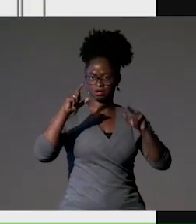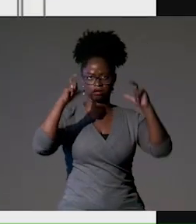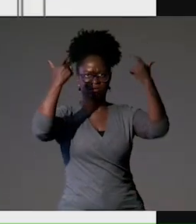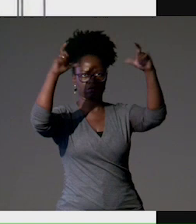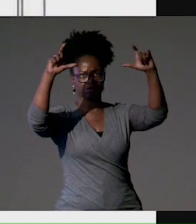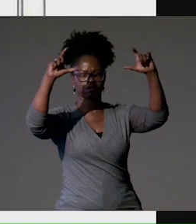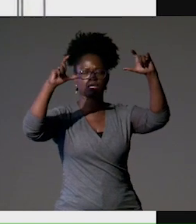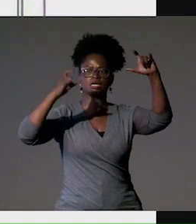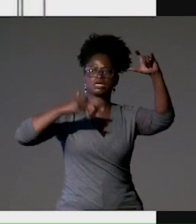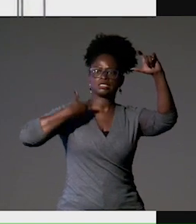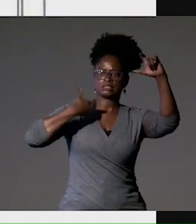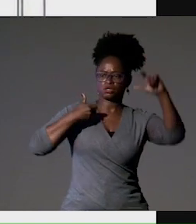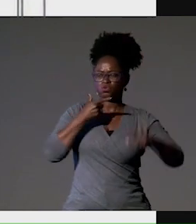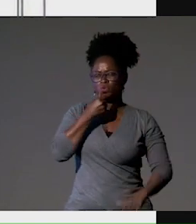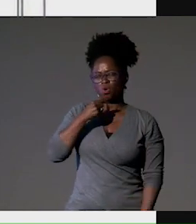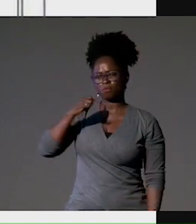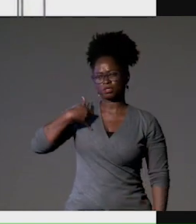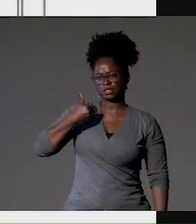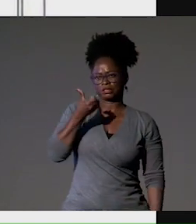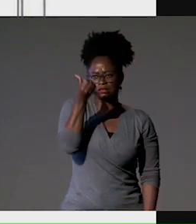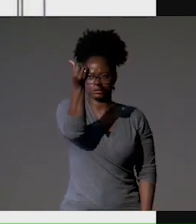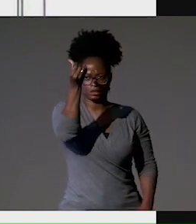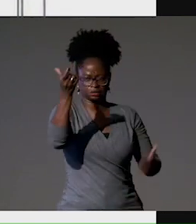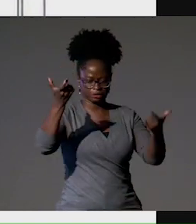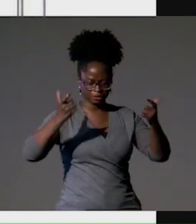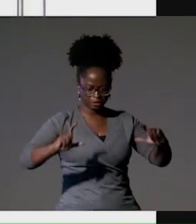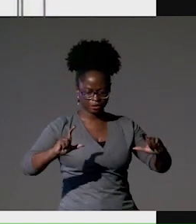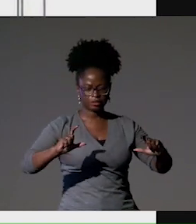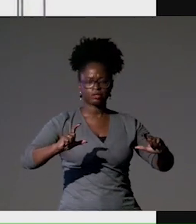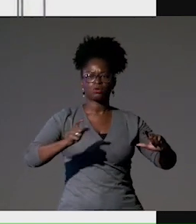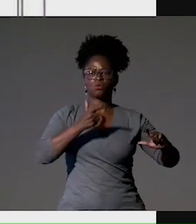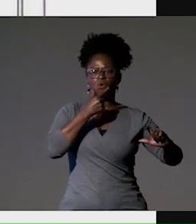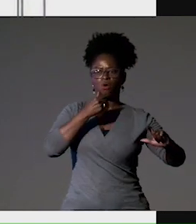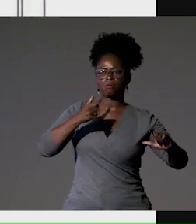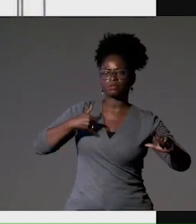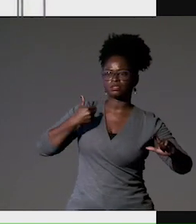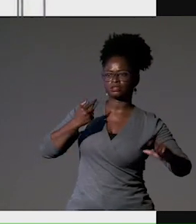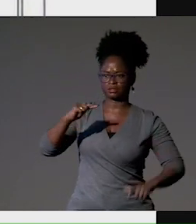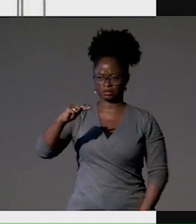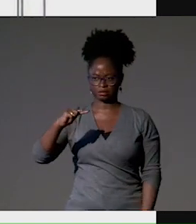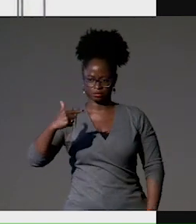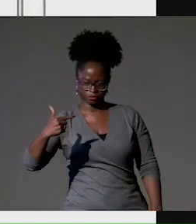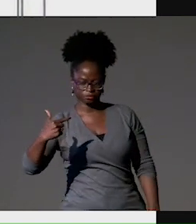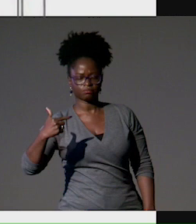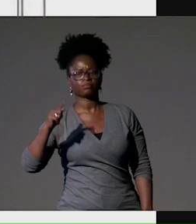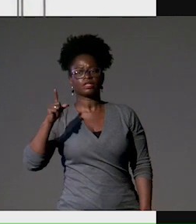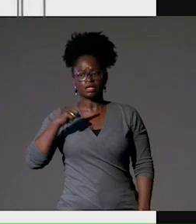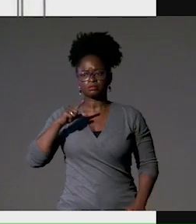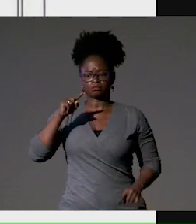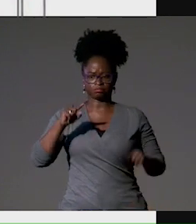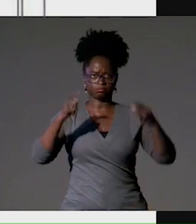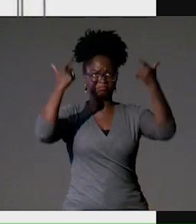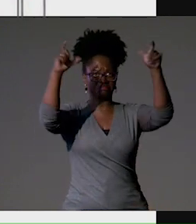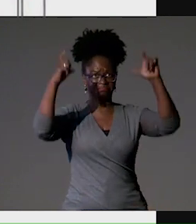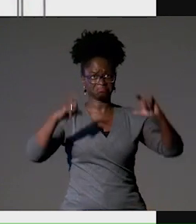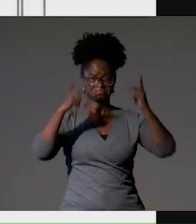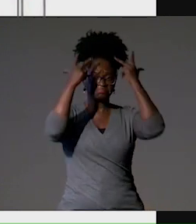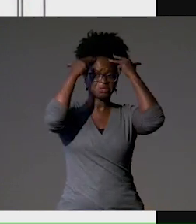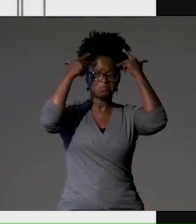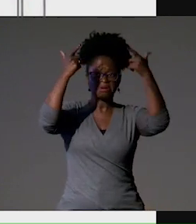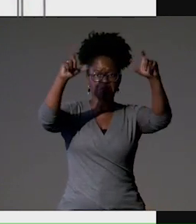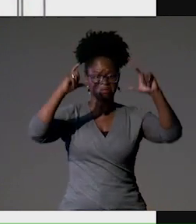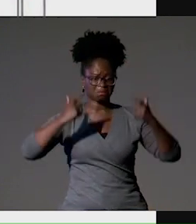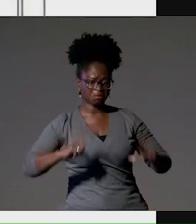cima é de um garoto de 16 anos, o de baixo é de um senhor de 72. Esses 2 hipnogramas são considerados normais, não é que tem